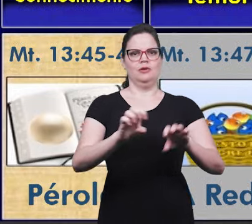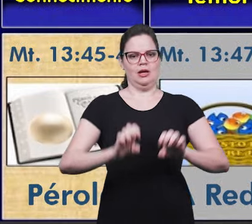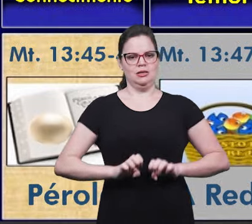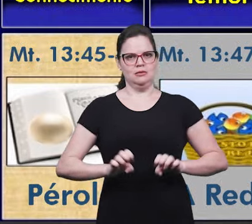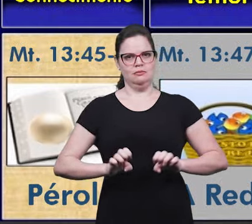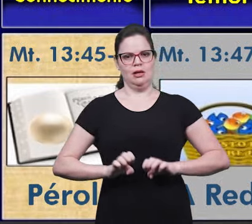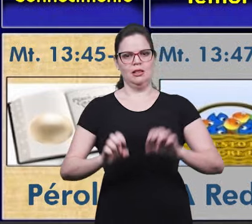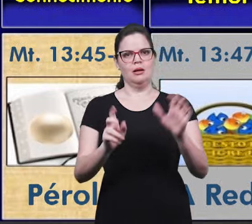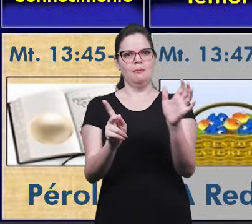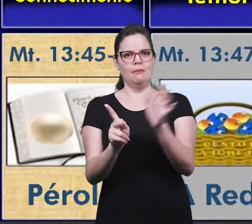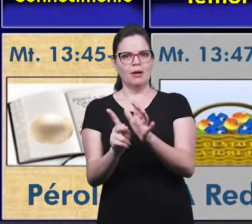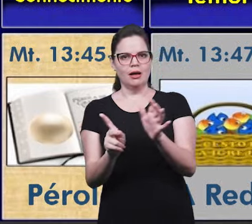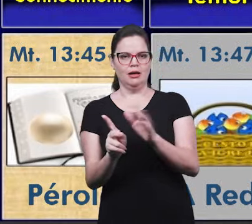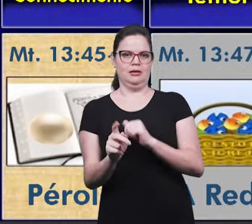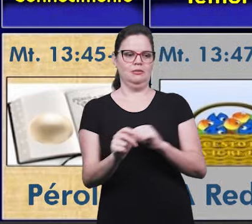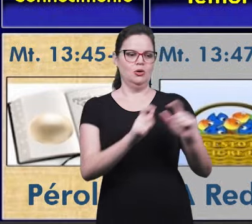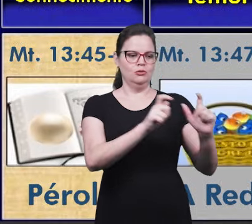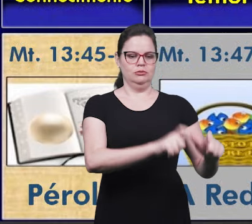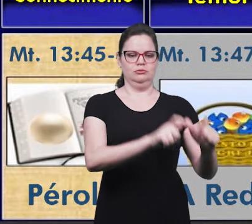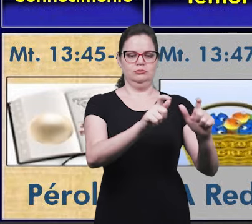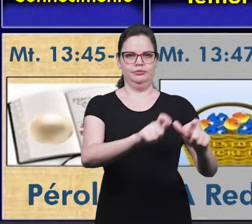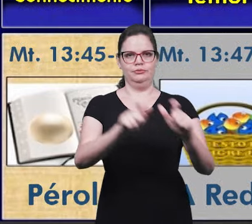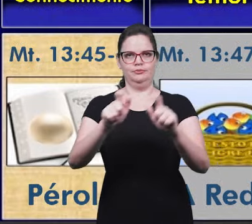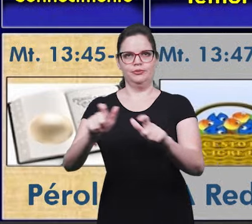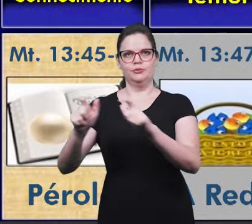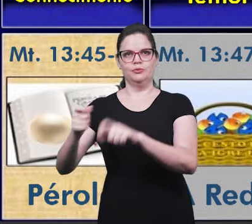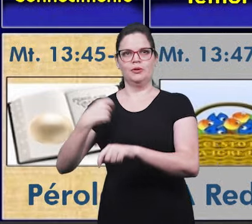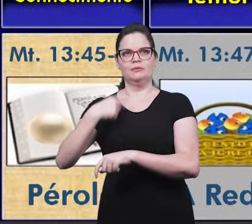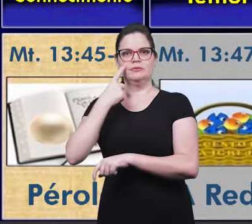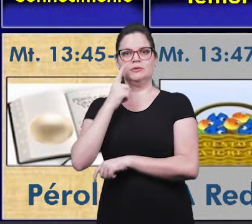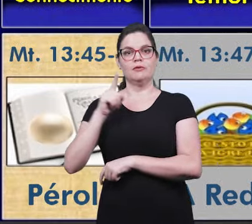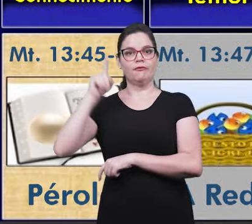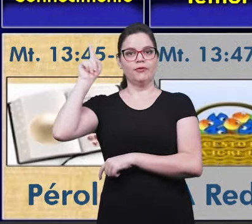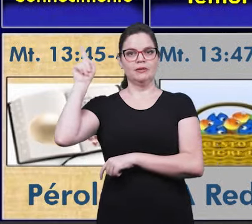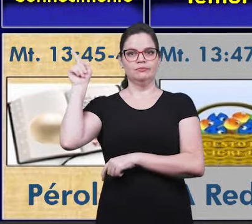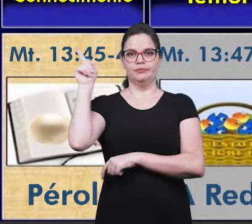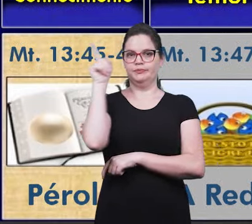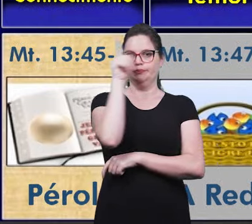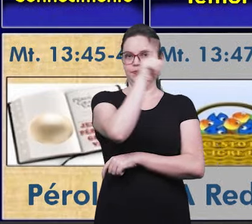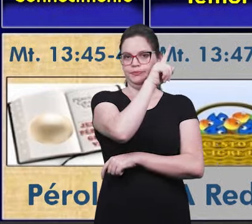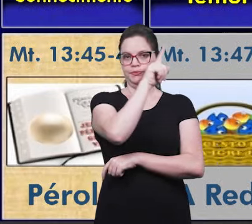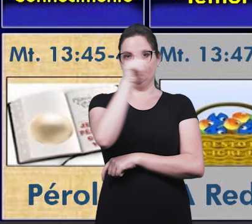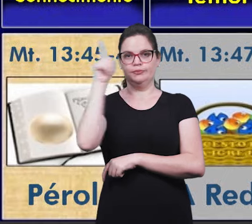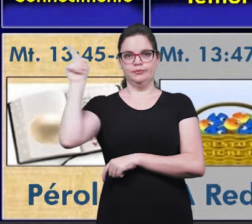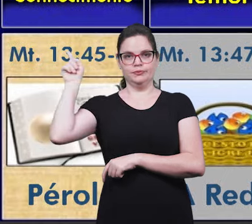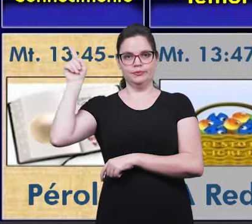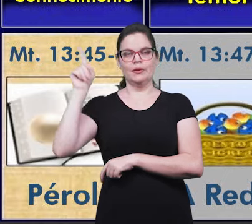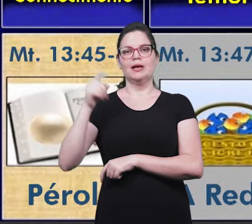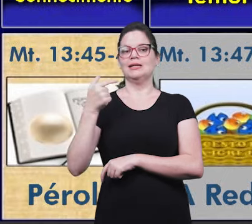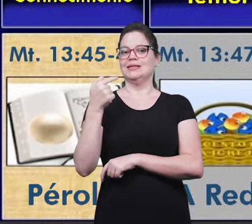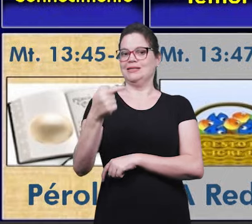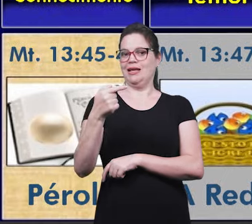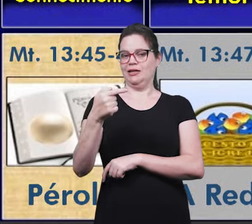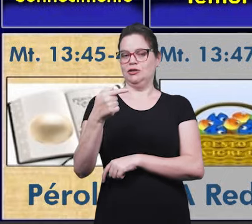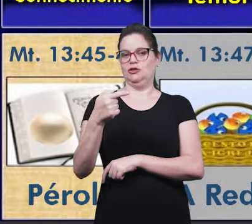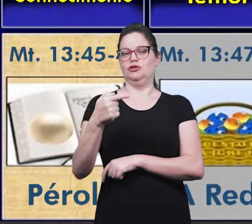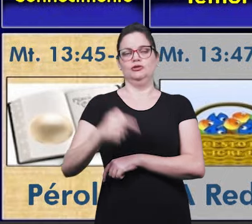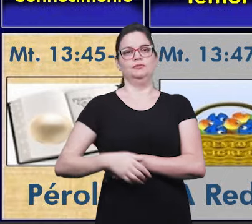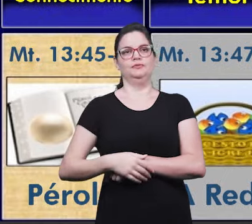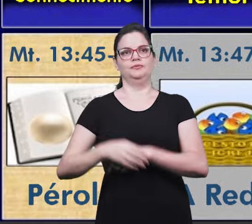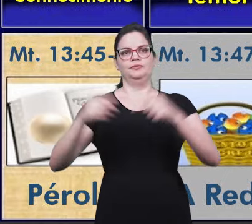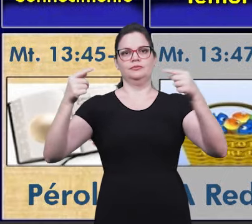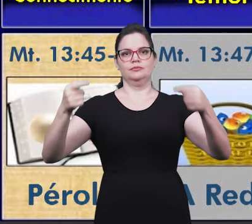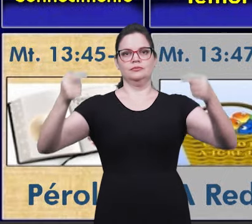de Pérgamo, que está ali na parte superior, as 7 igrejas. Logo abaixo, nós